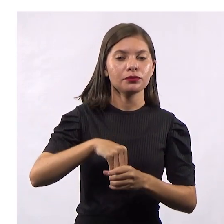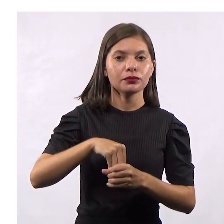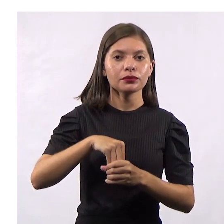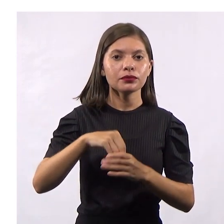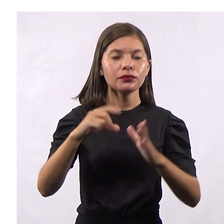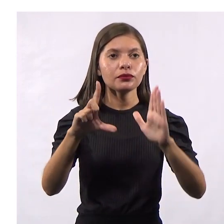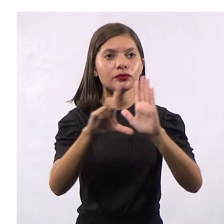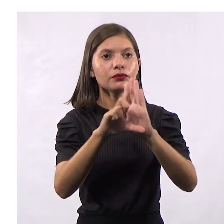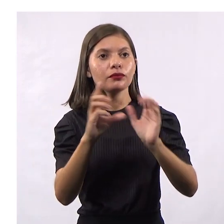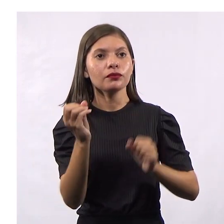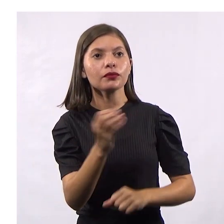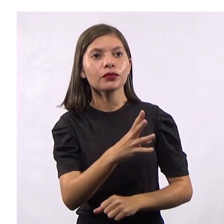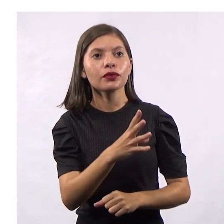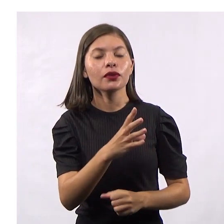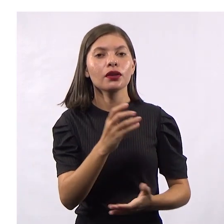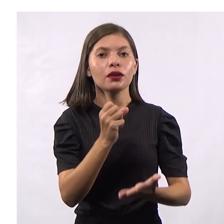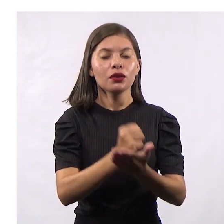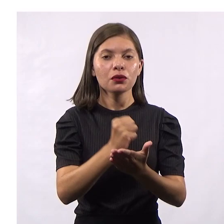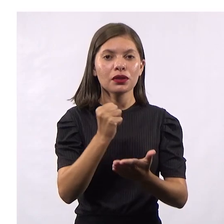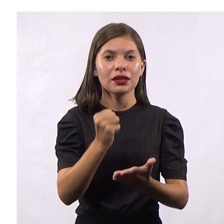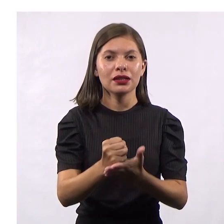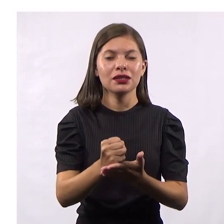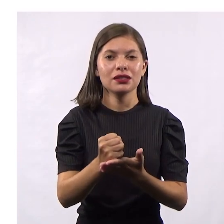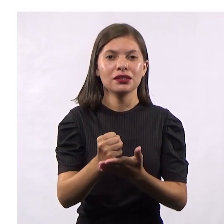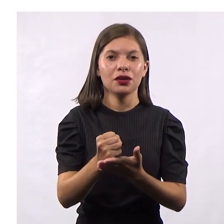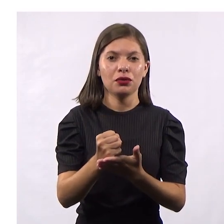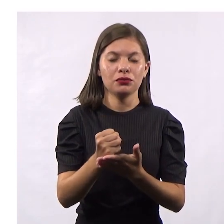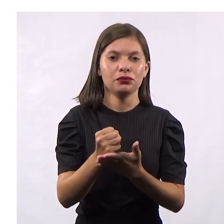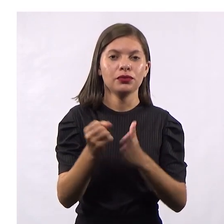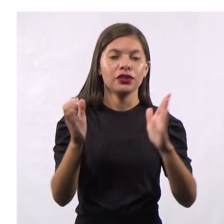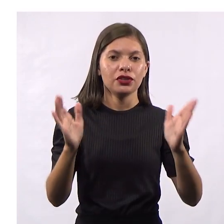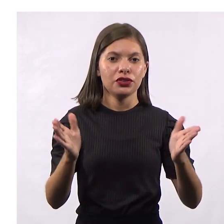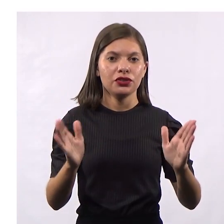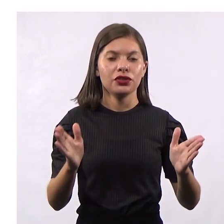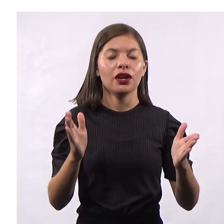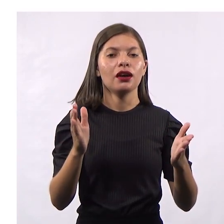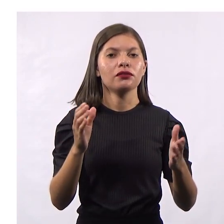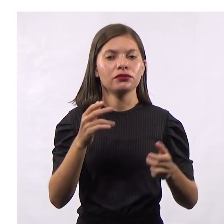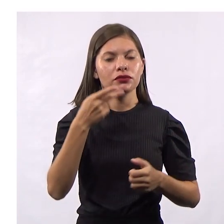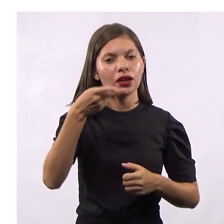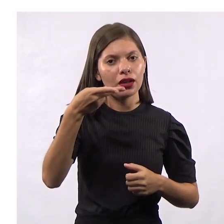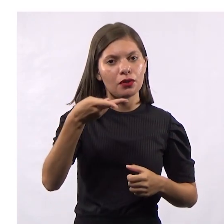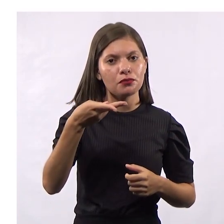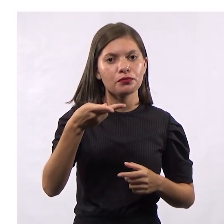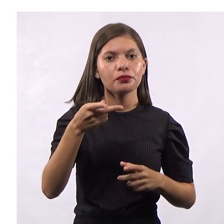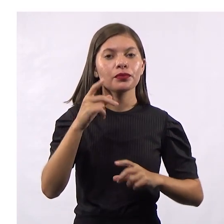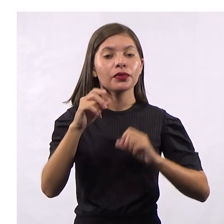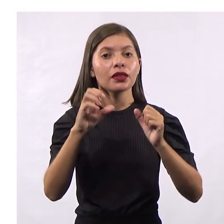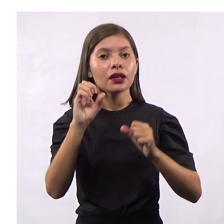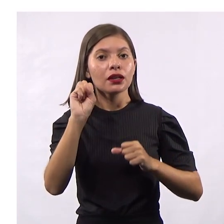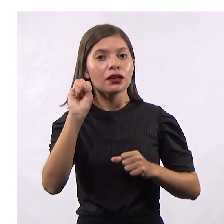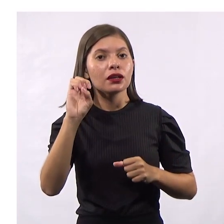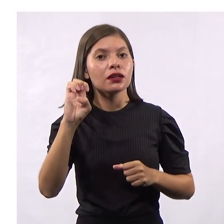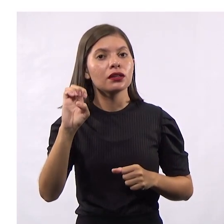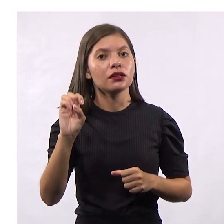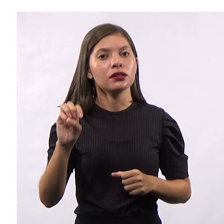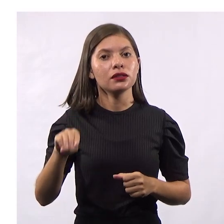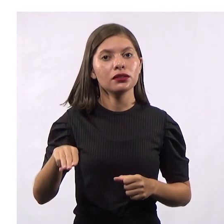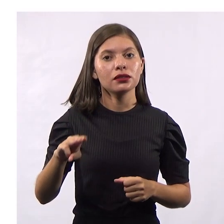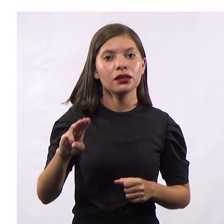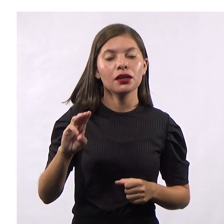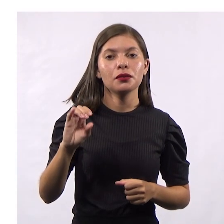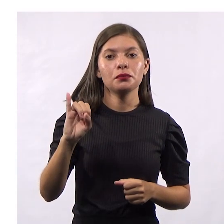na 14133. É a contratação integrada, né, que eu acabei de mencionar, a semi-integrada e